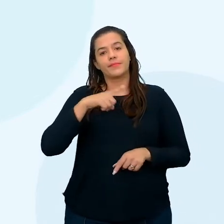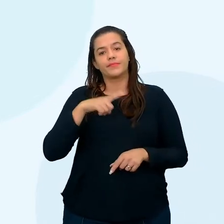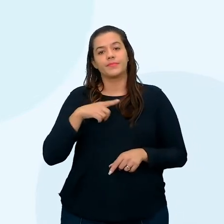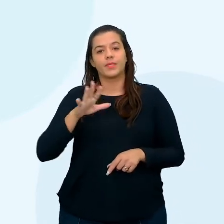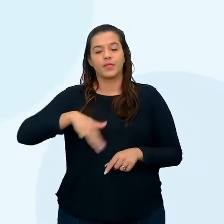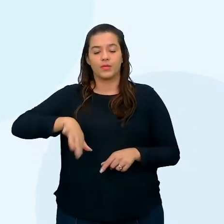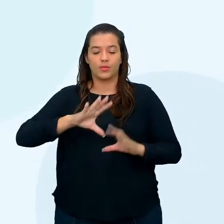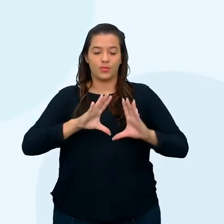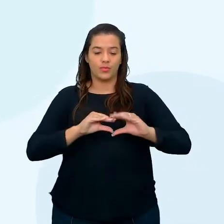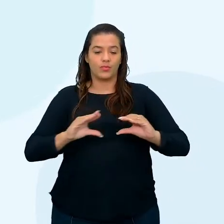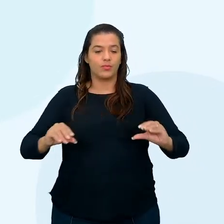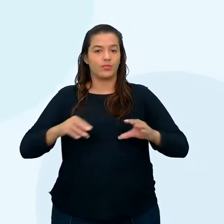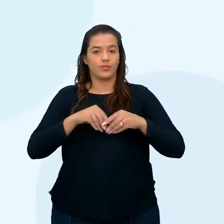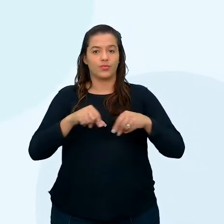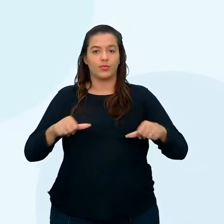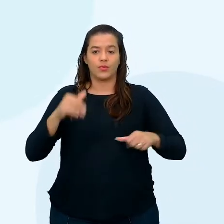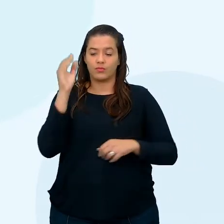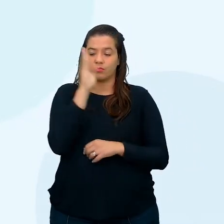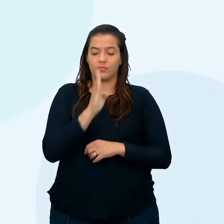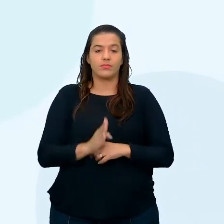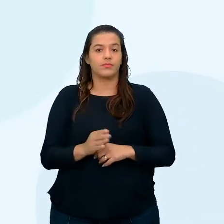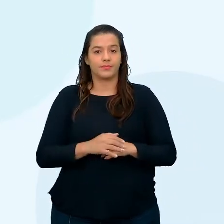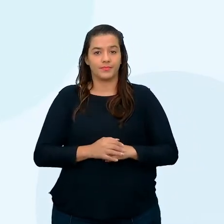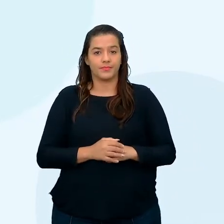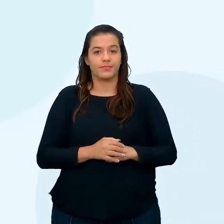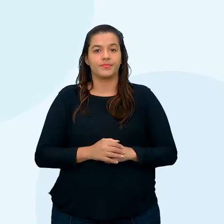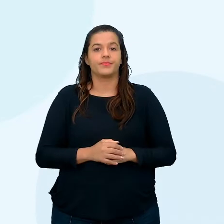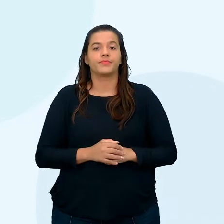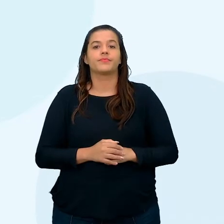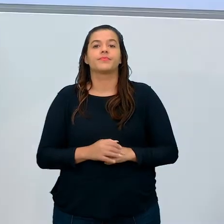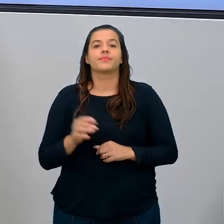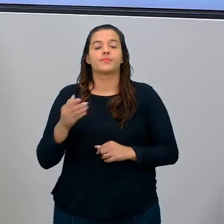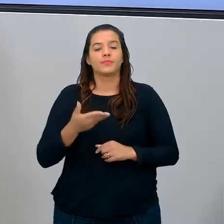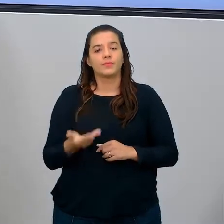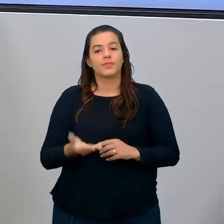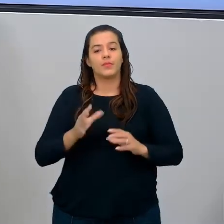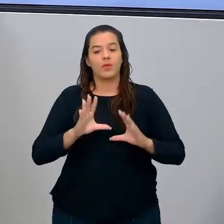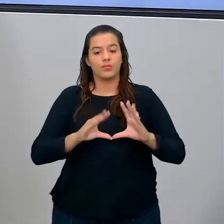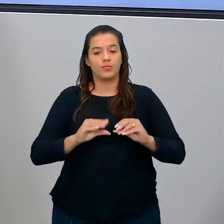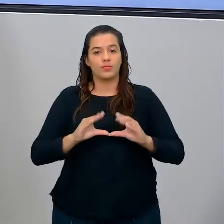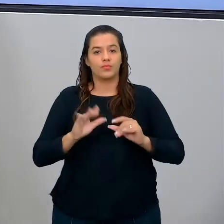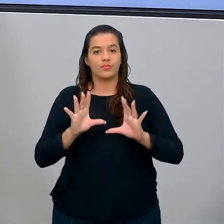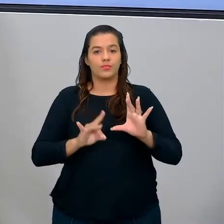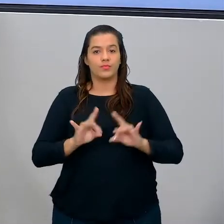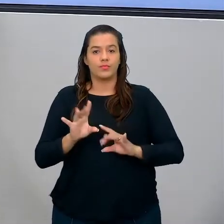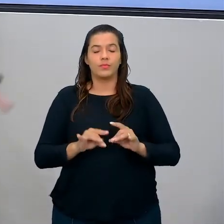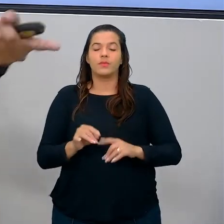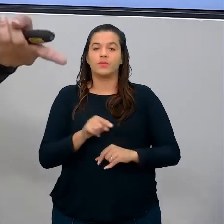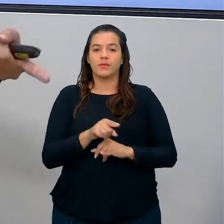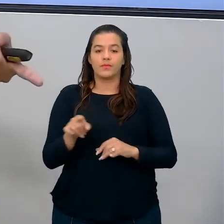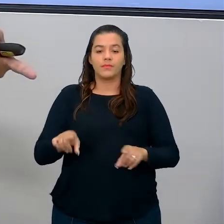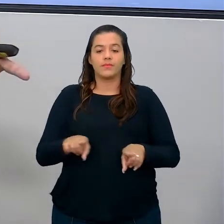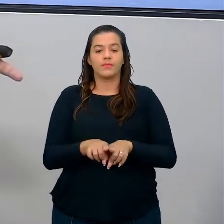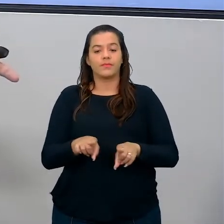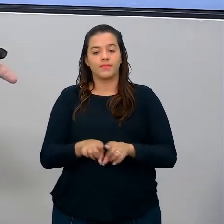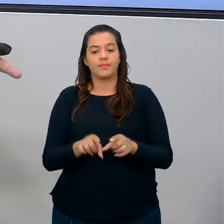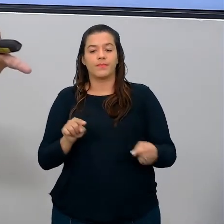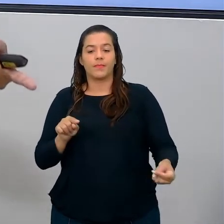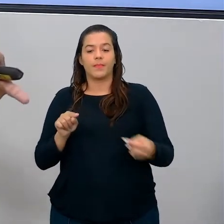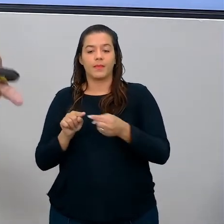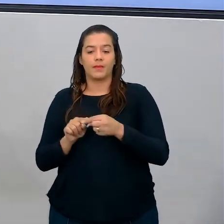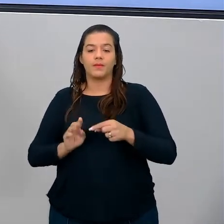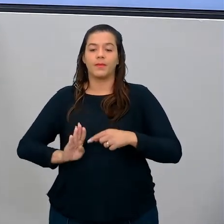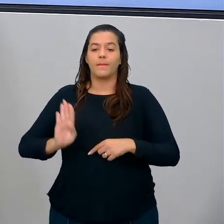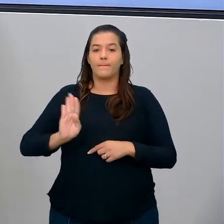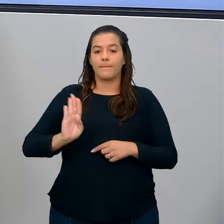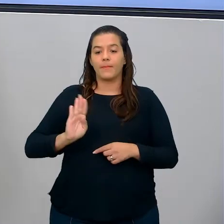nosso solo aqui no Brasil. Então, o solo, ele obedece um sistema de classificação muito parecido com a biologia, professora, que a